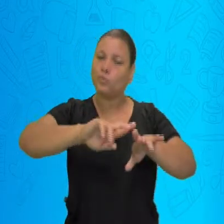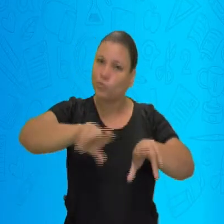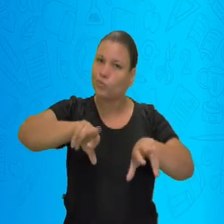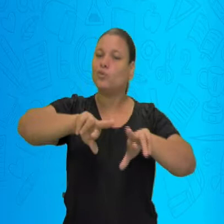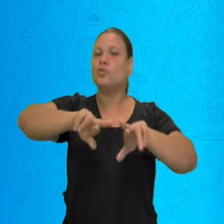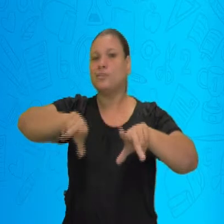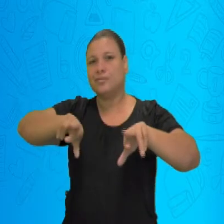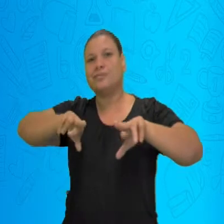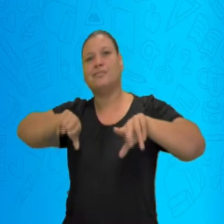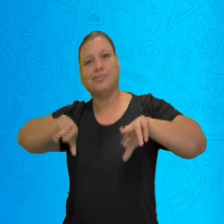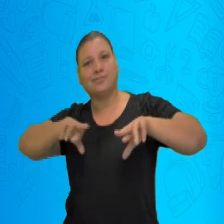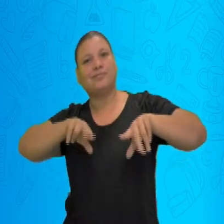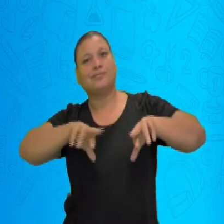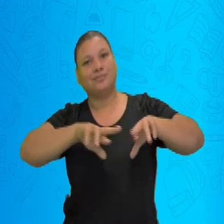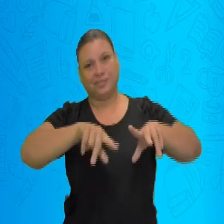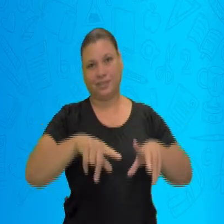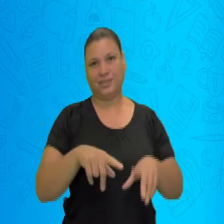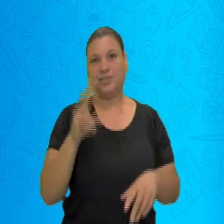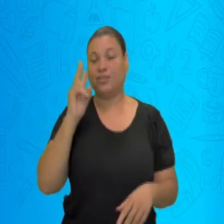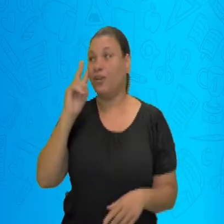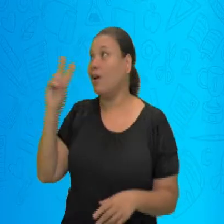língua falada na Holanda.